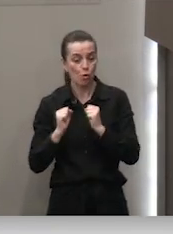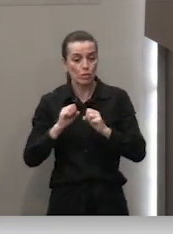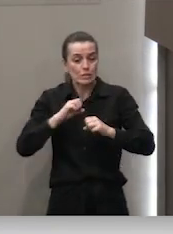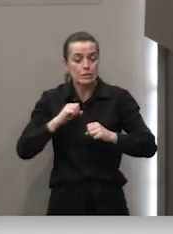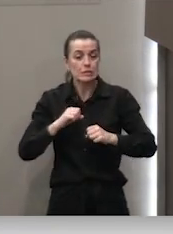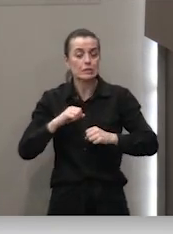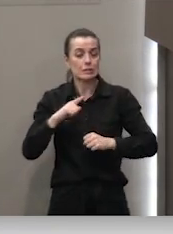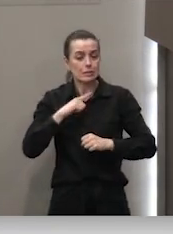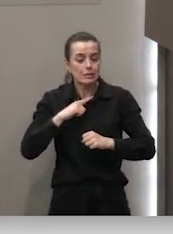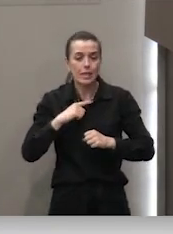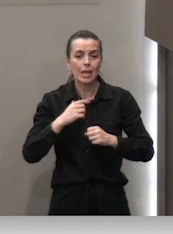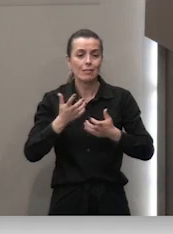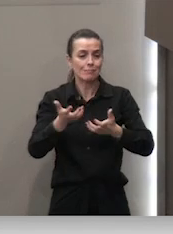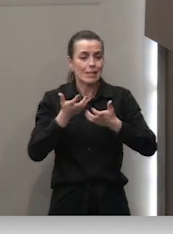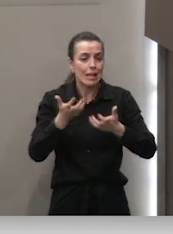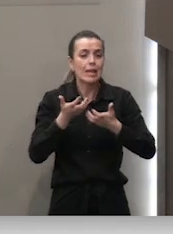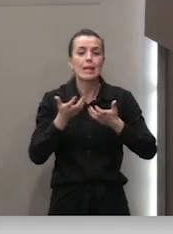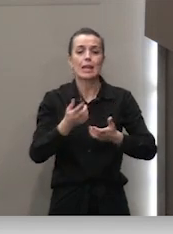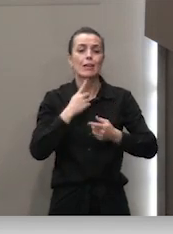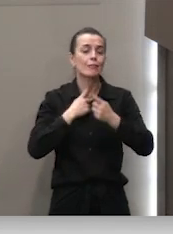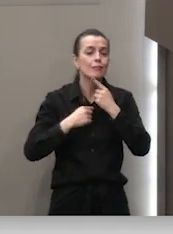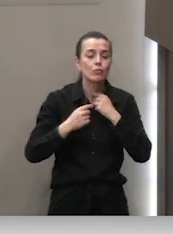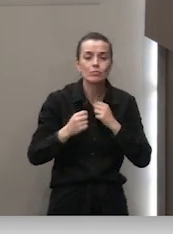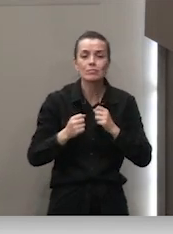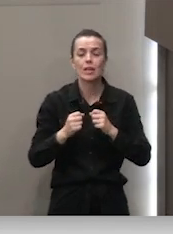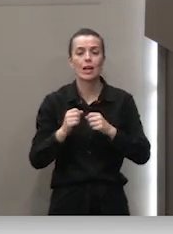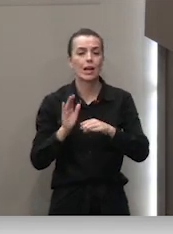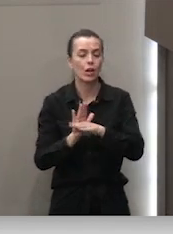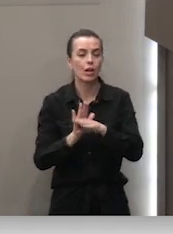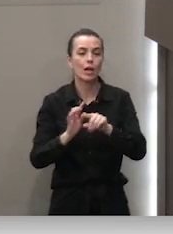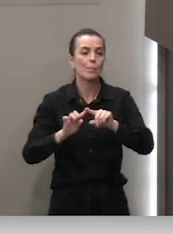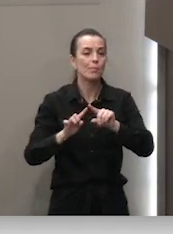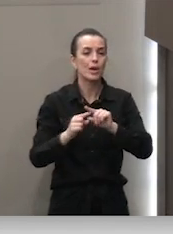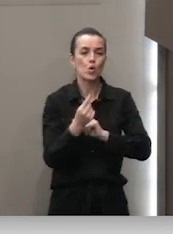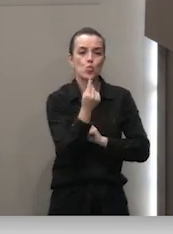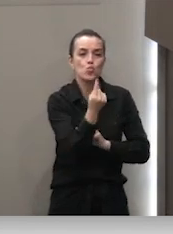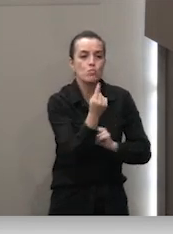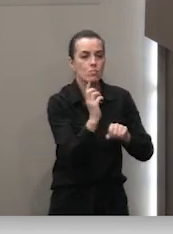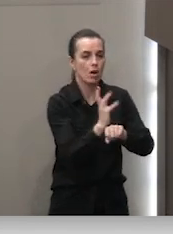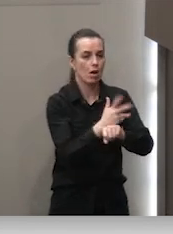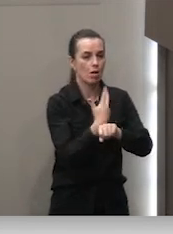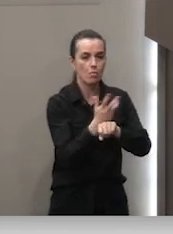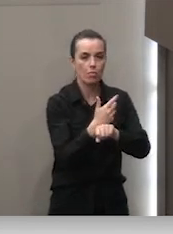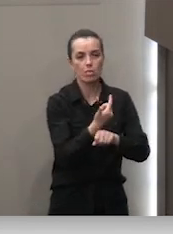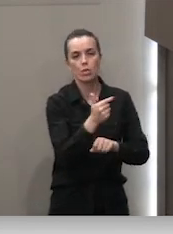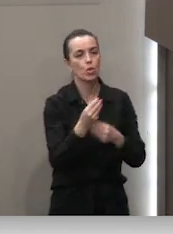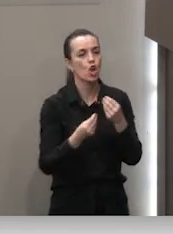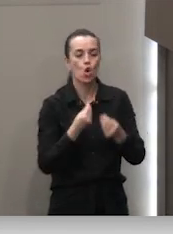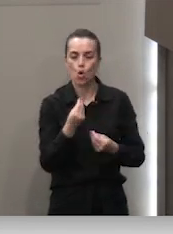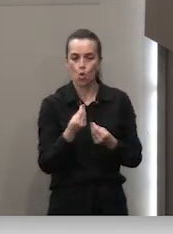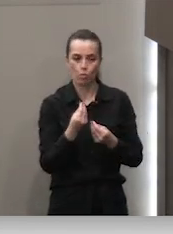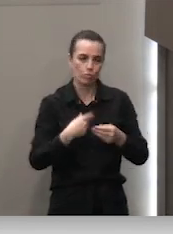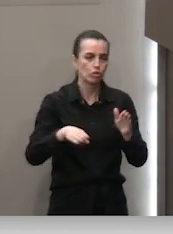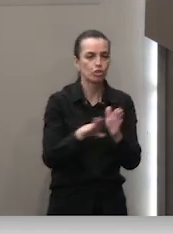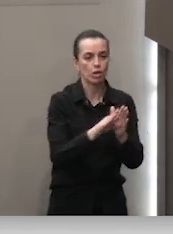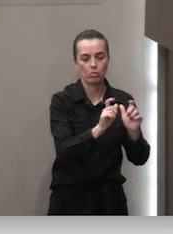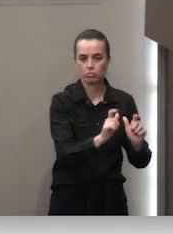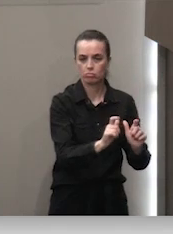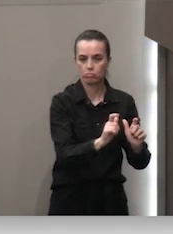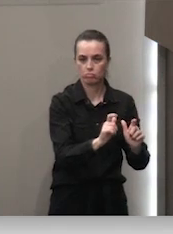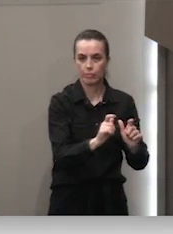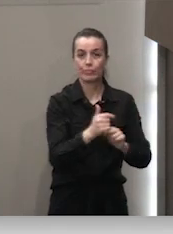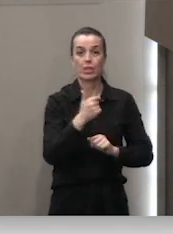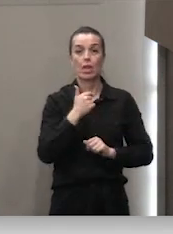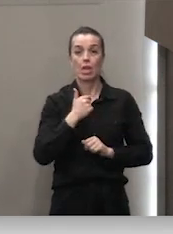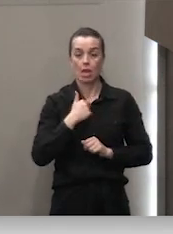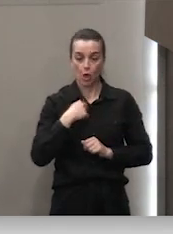de que só tem uma equipe atuando com uma apenas ambulância. Mas eu tive que utilizar o serviço